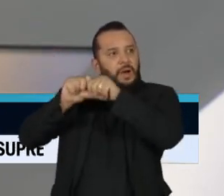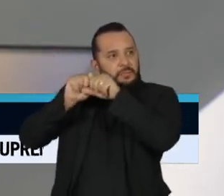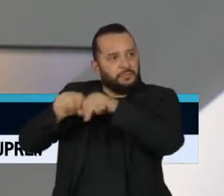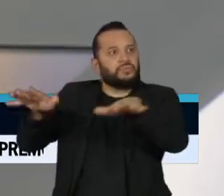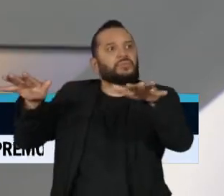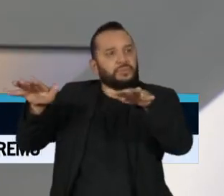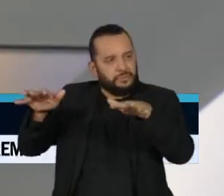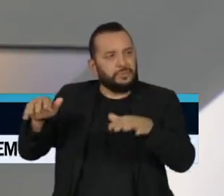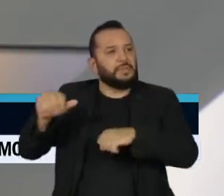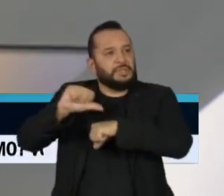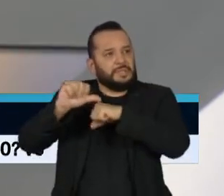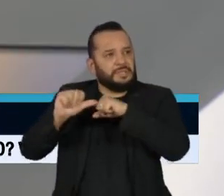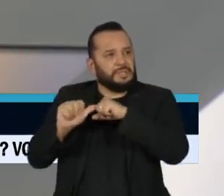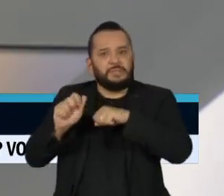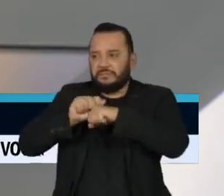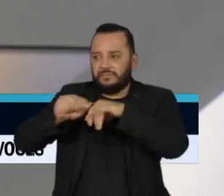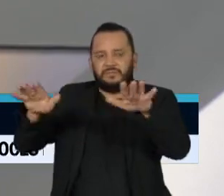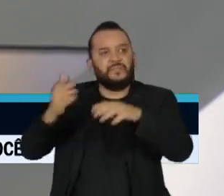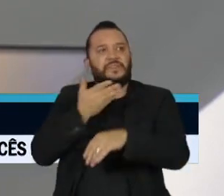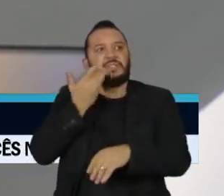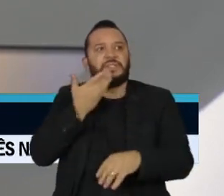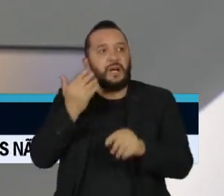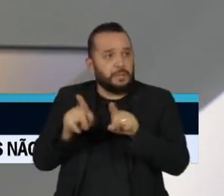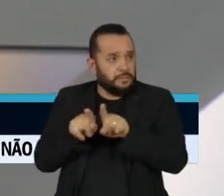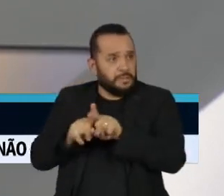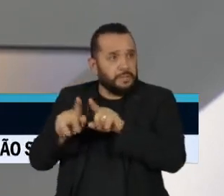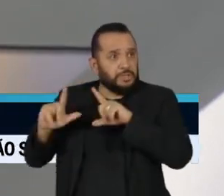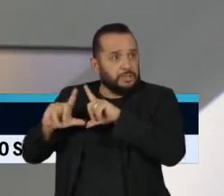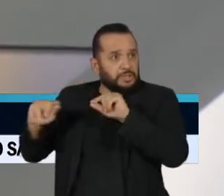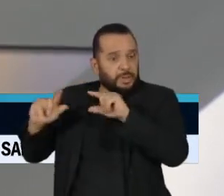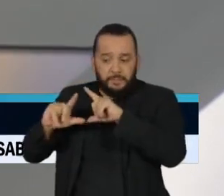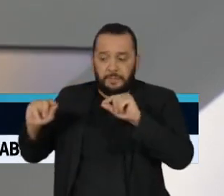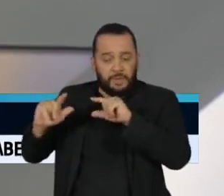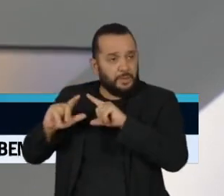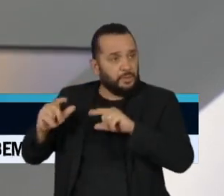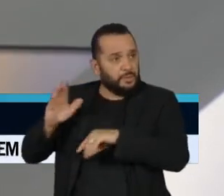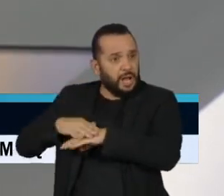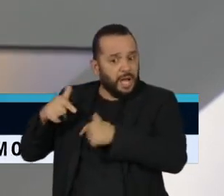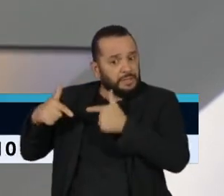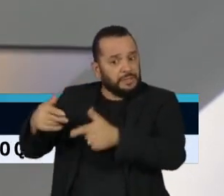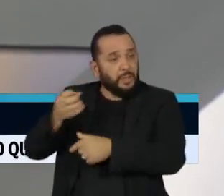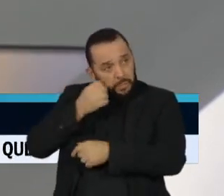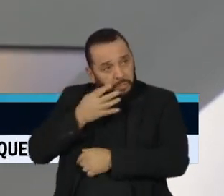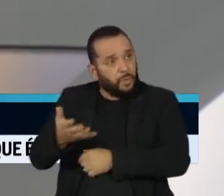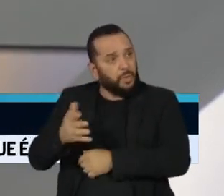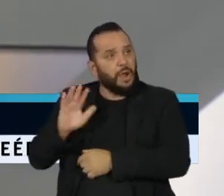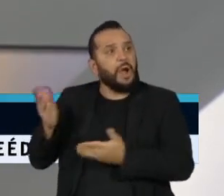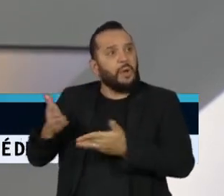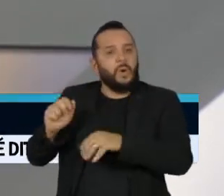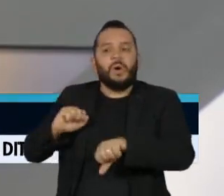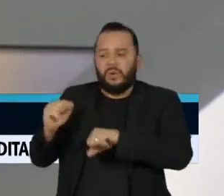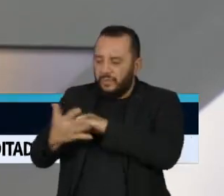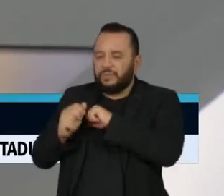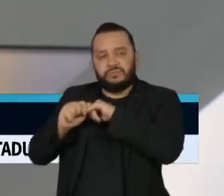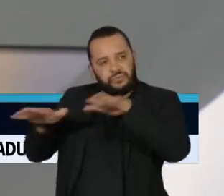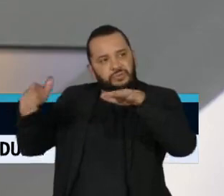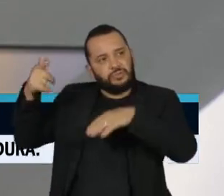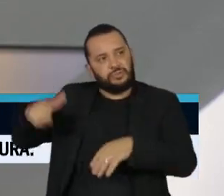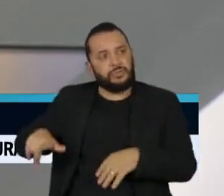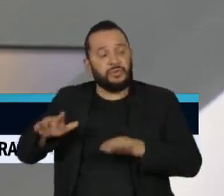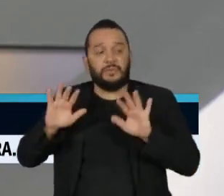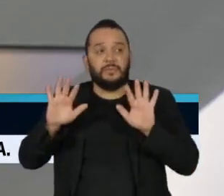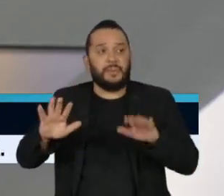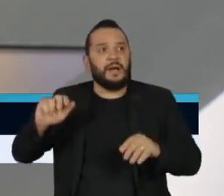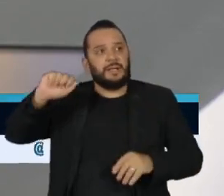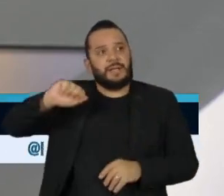mais gente, com mais facilidade. Mesmo o Japão, que tinha medidas que funcionaram super bem até aqui, agora está vendo os casos acontecendo. Mas na Ásia,